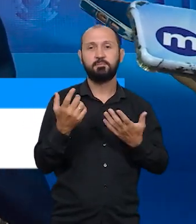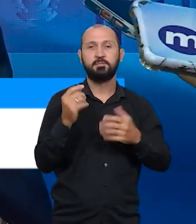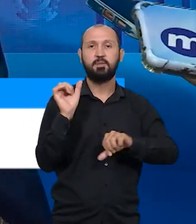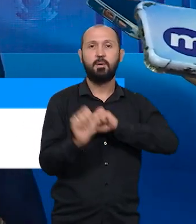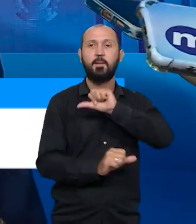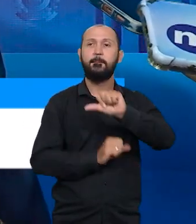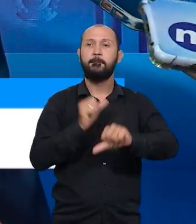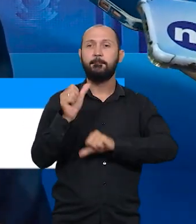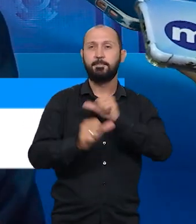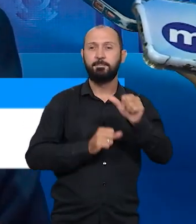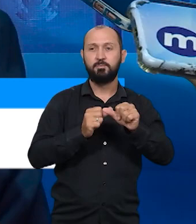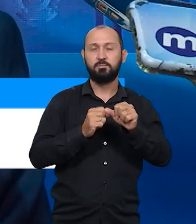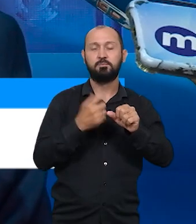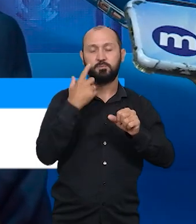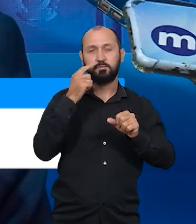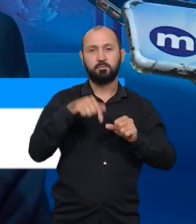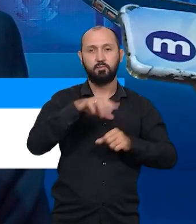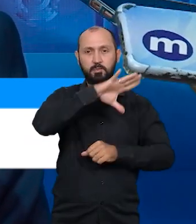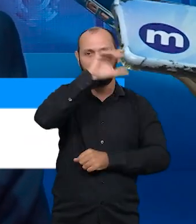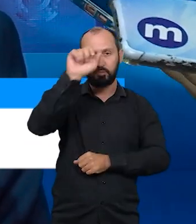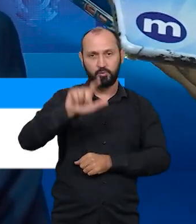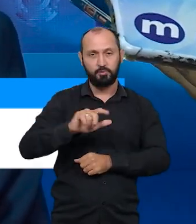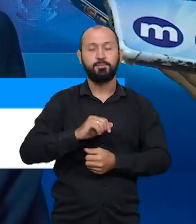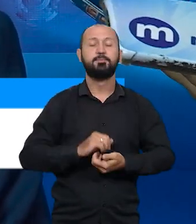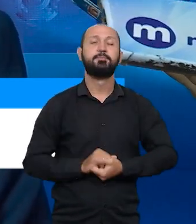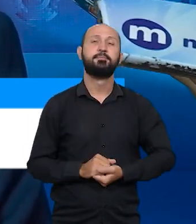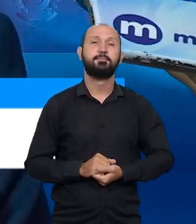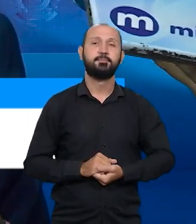dessa mudança da malha Ferroviária do Mato Grosso do Sul